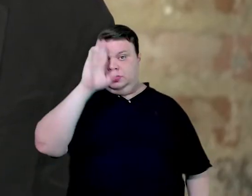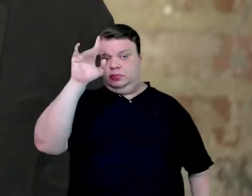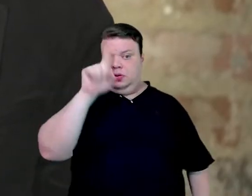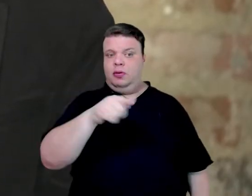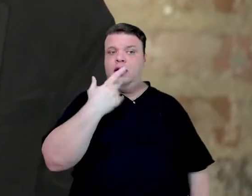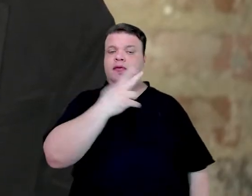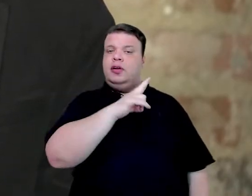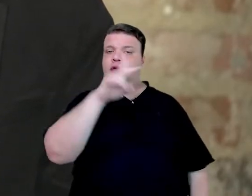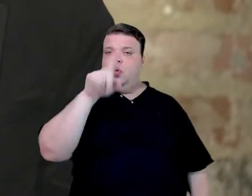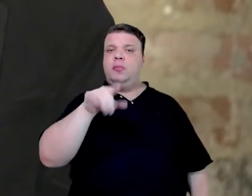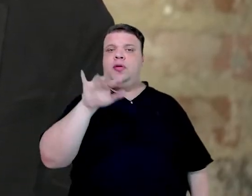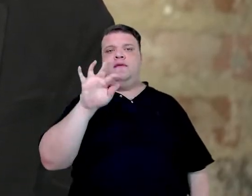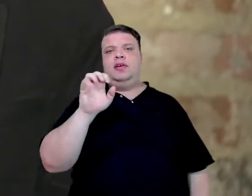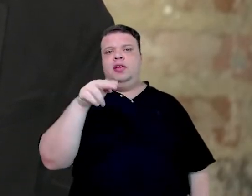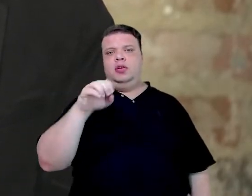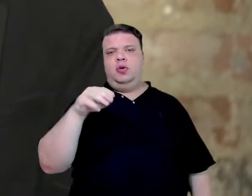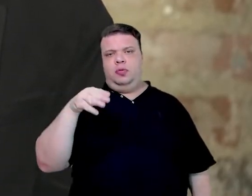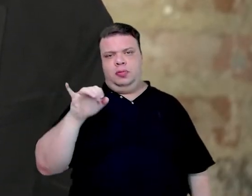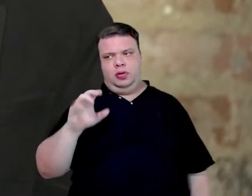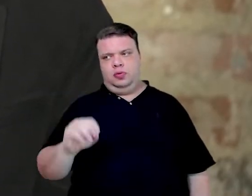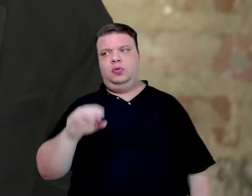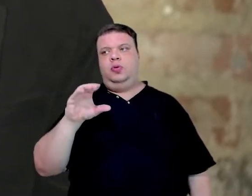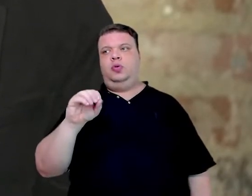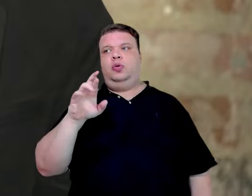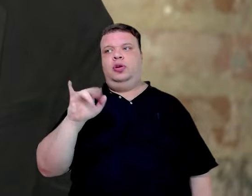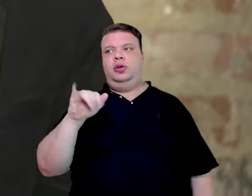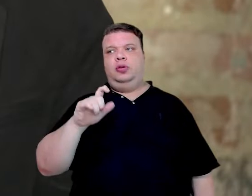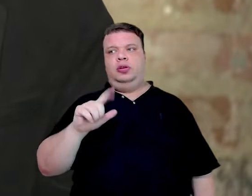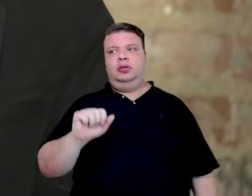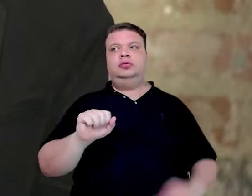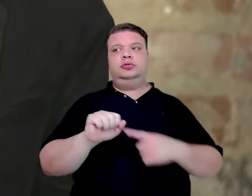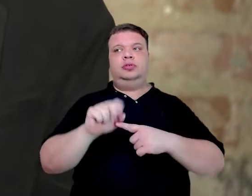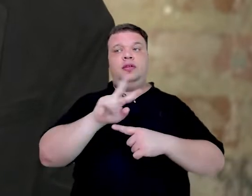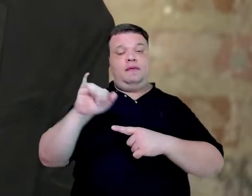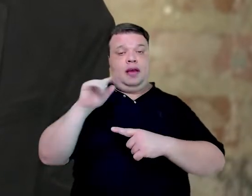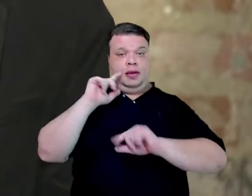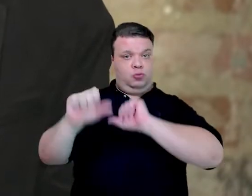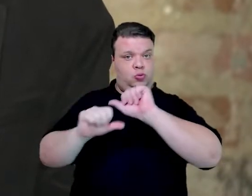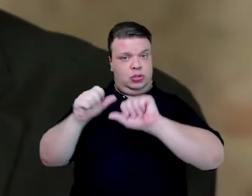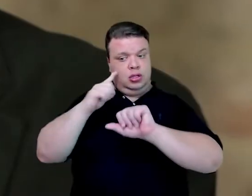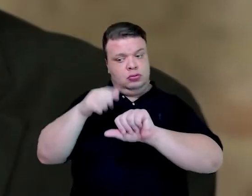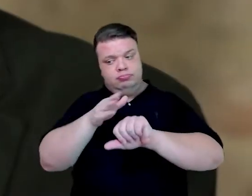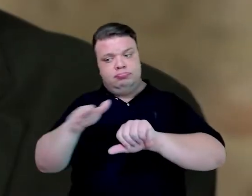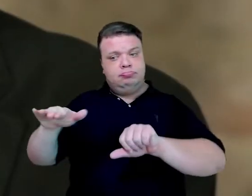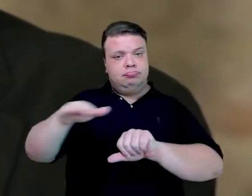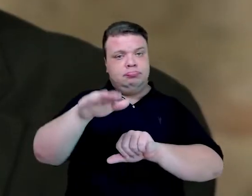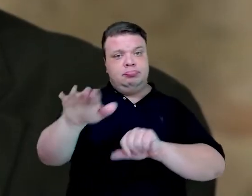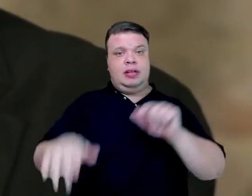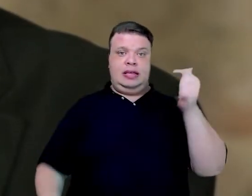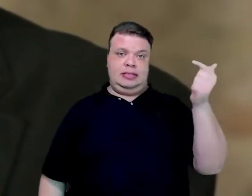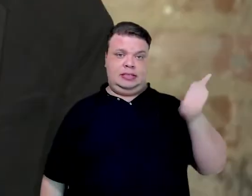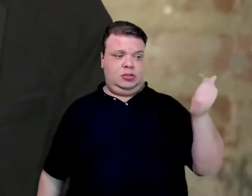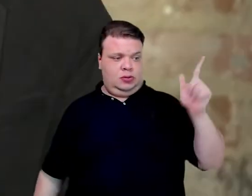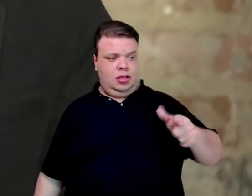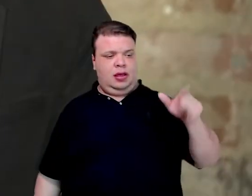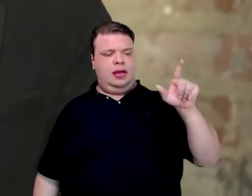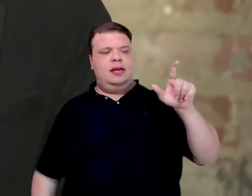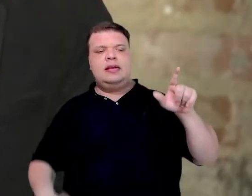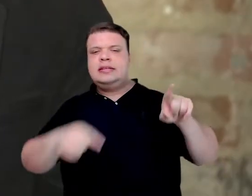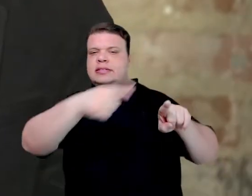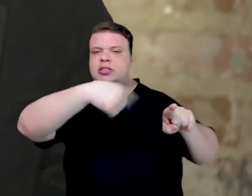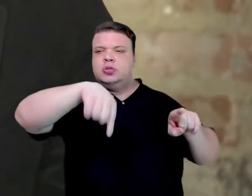de água e devido principalmente ao que nós chamamos de fenômeno de Coriolis. Vai também alterando a sua direção. A